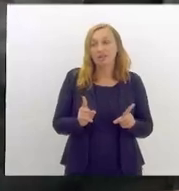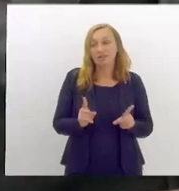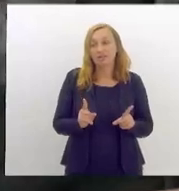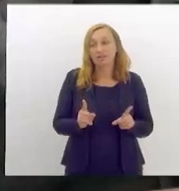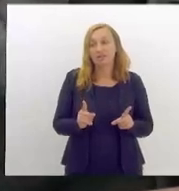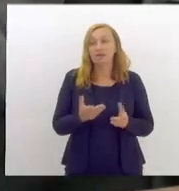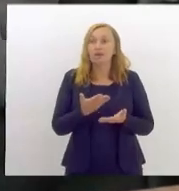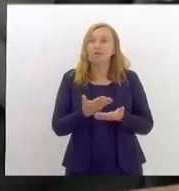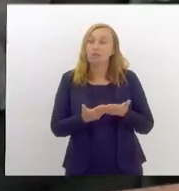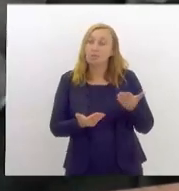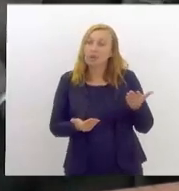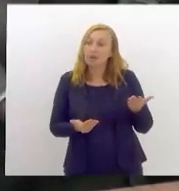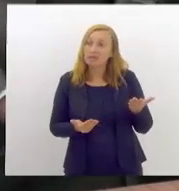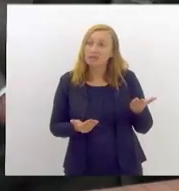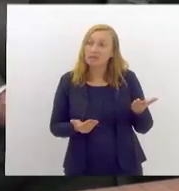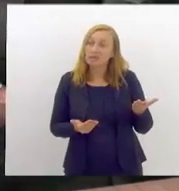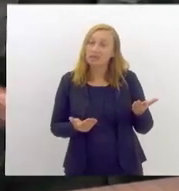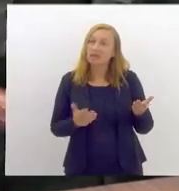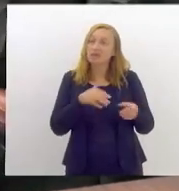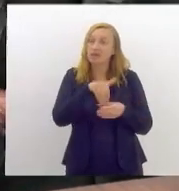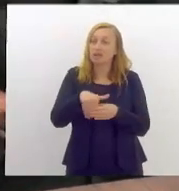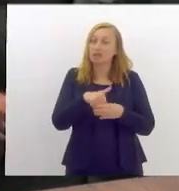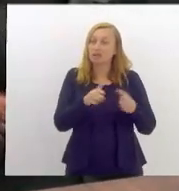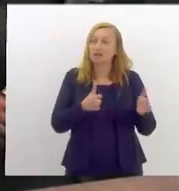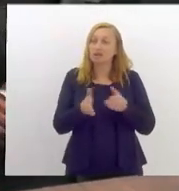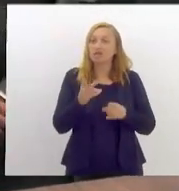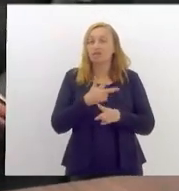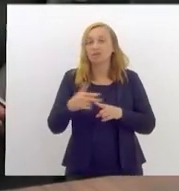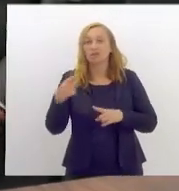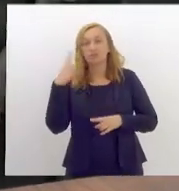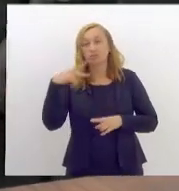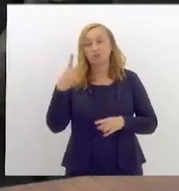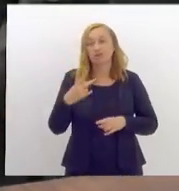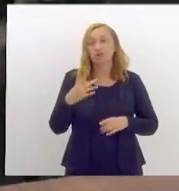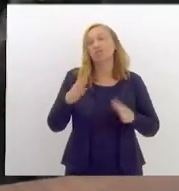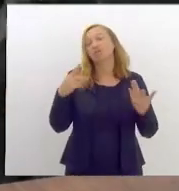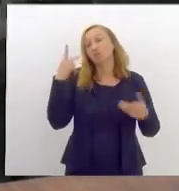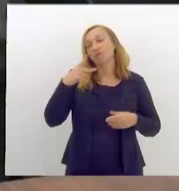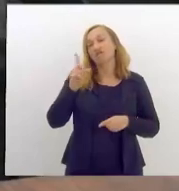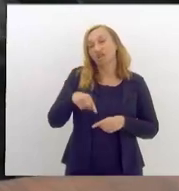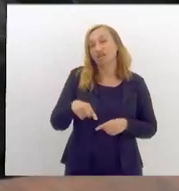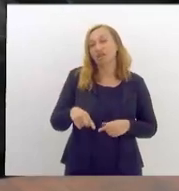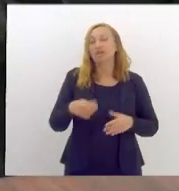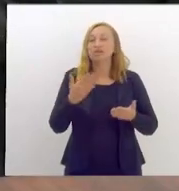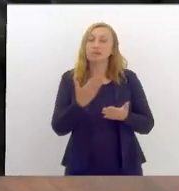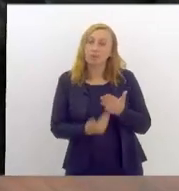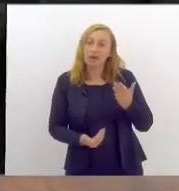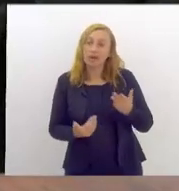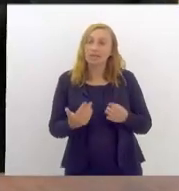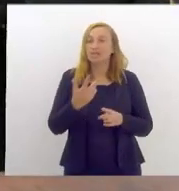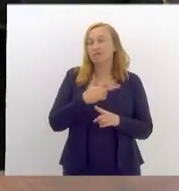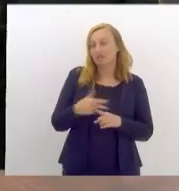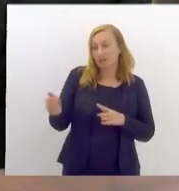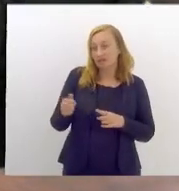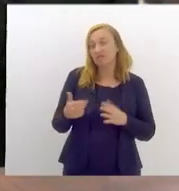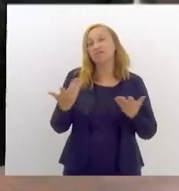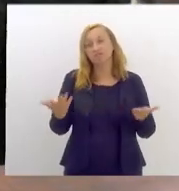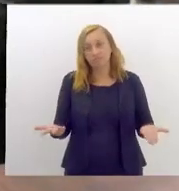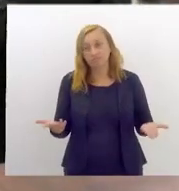uma derrota é eleitoral e uma vitória política e a política é assim você ganha perdendo perde ganhando